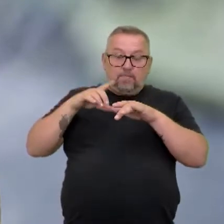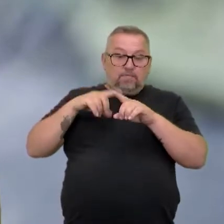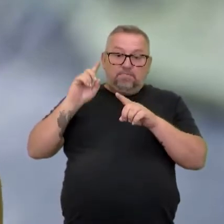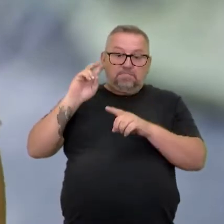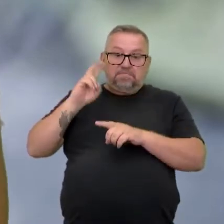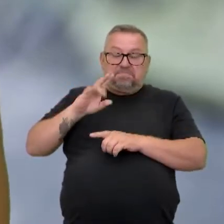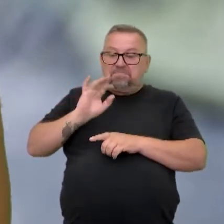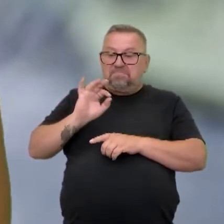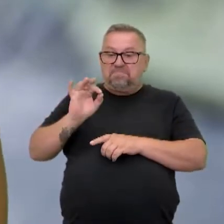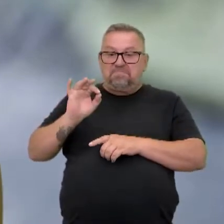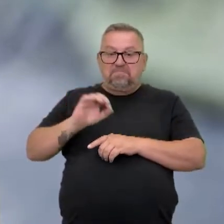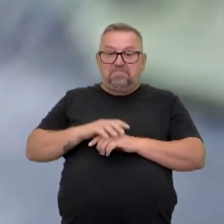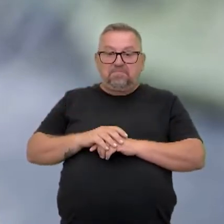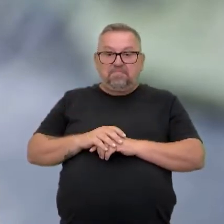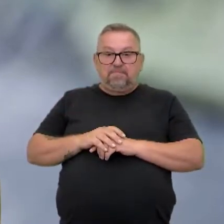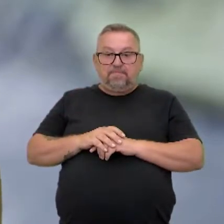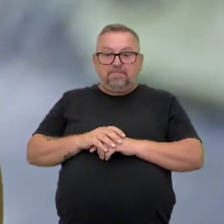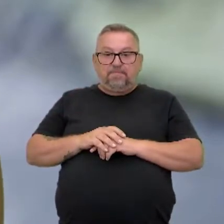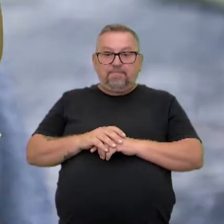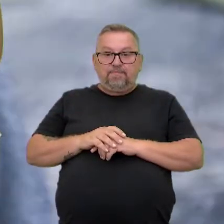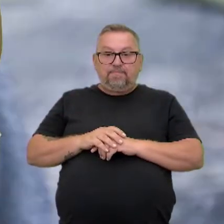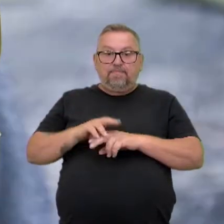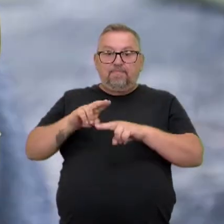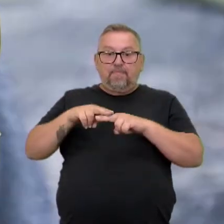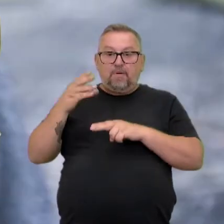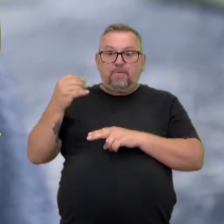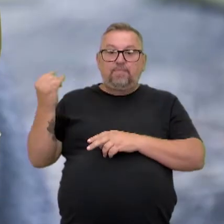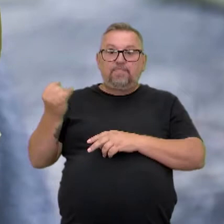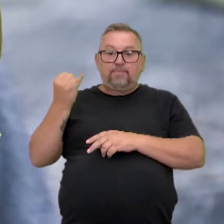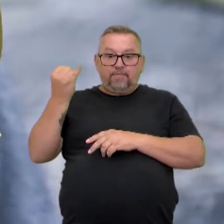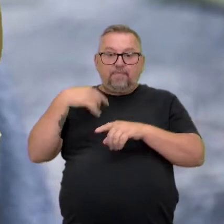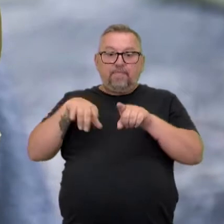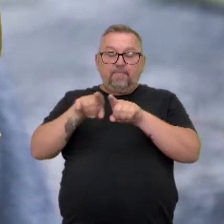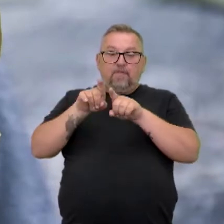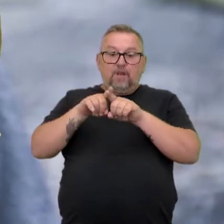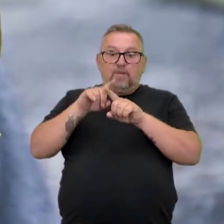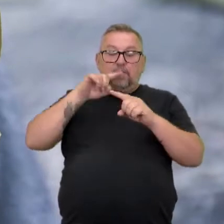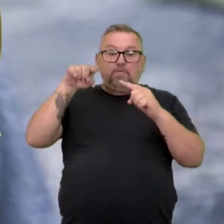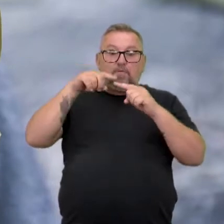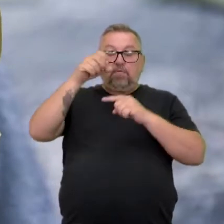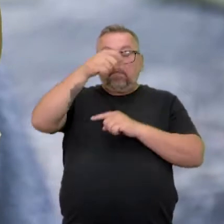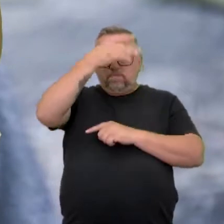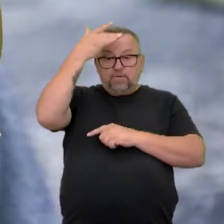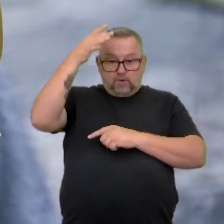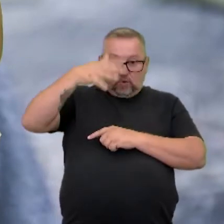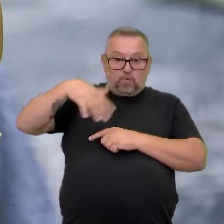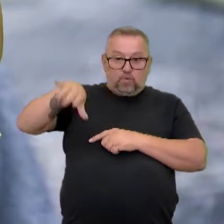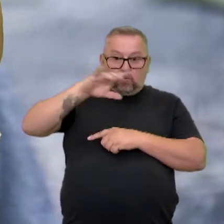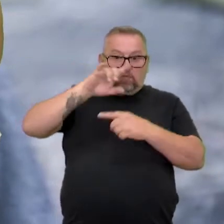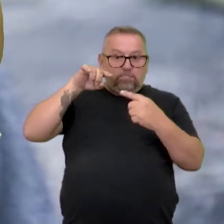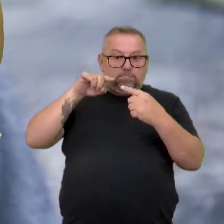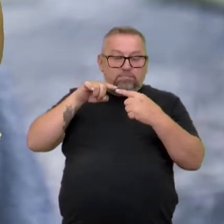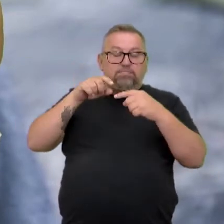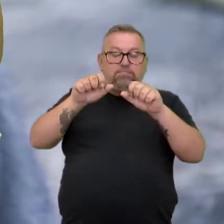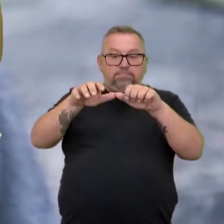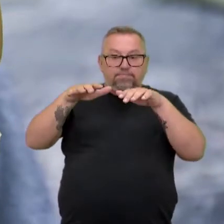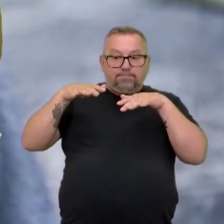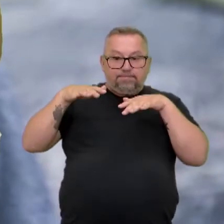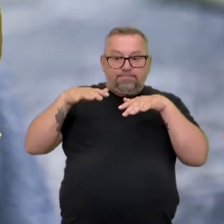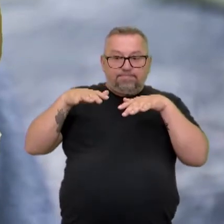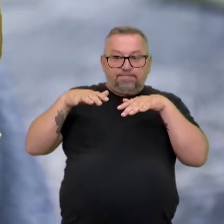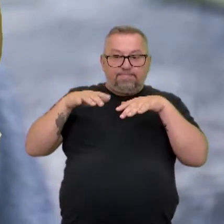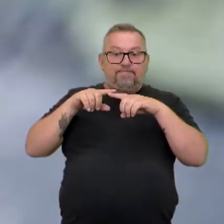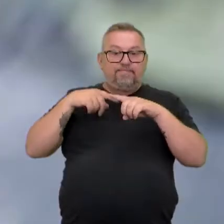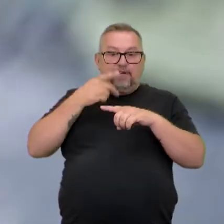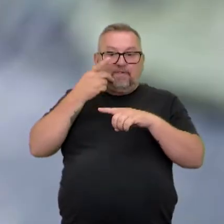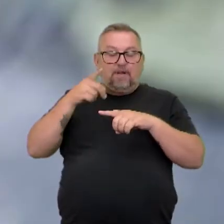atingiria, por exemplo. Então, por isso que é muito importante essa ideia do público-alvo. Como alguns memes, eles falam com as